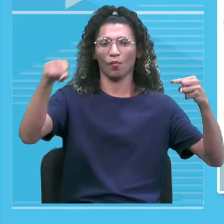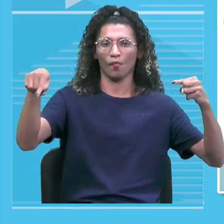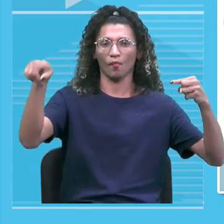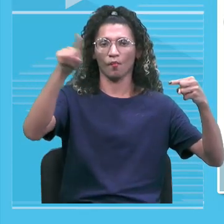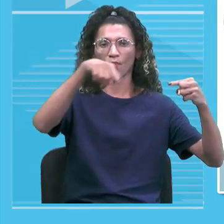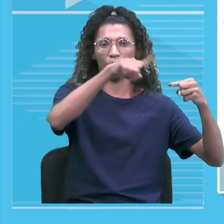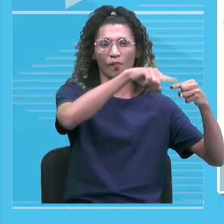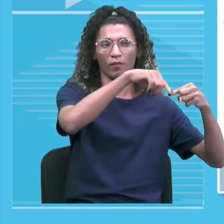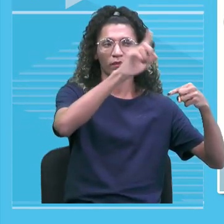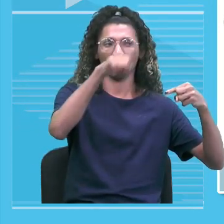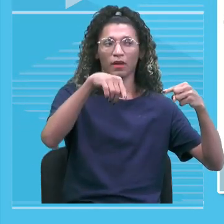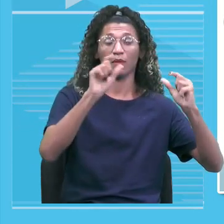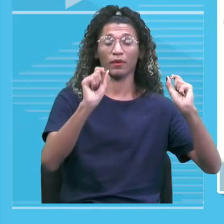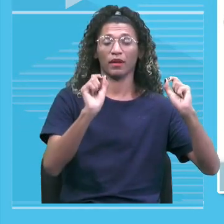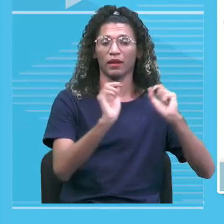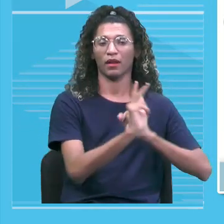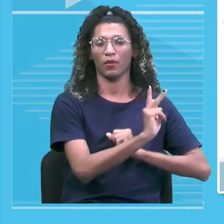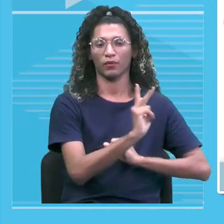horizontal